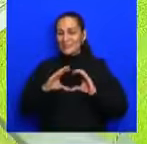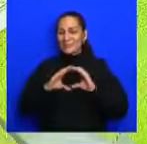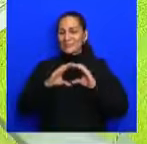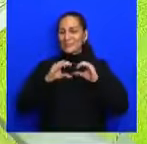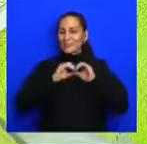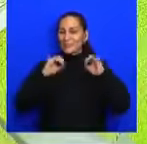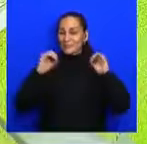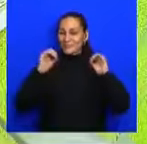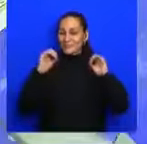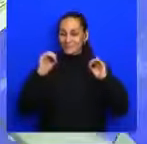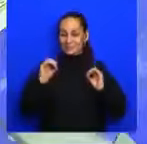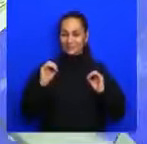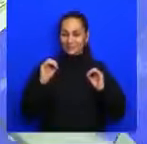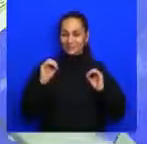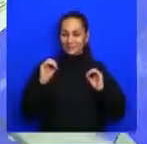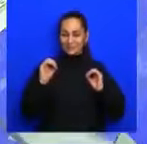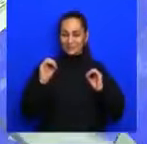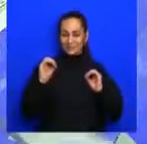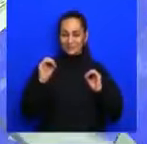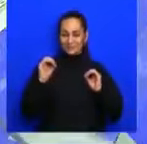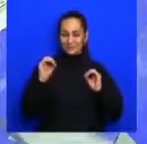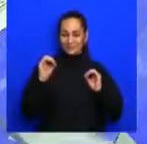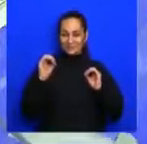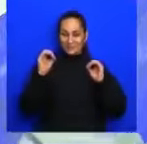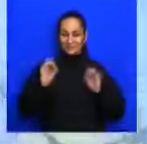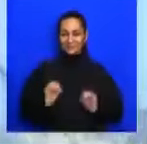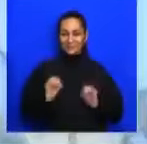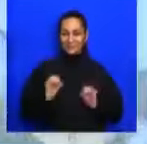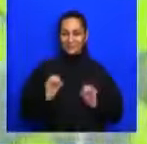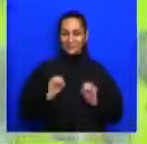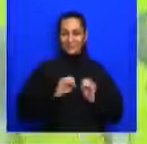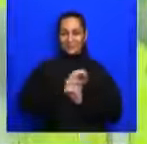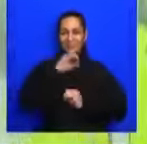Bolas posicionadas. Valendo.